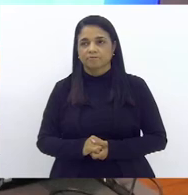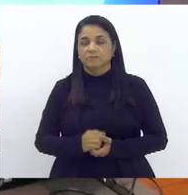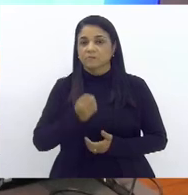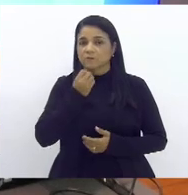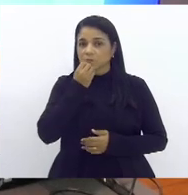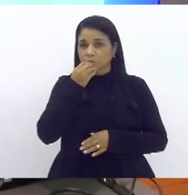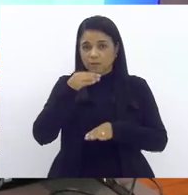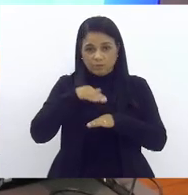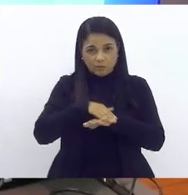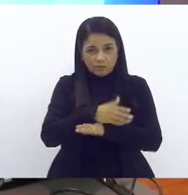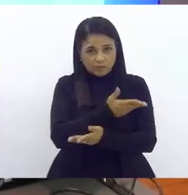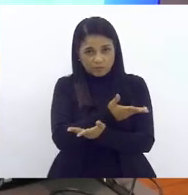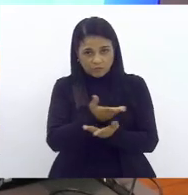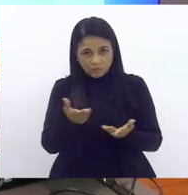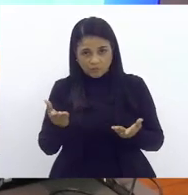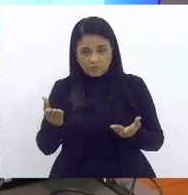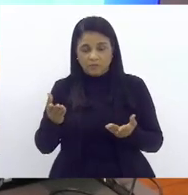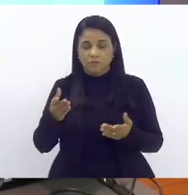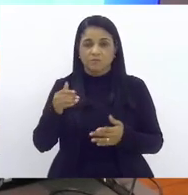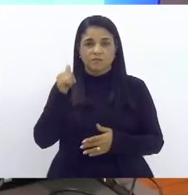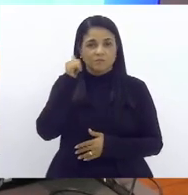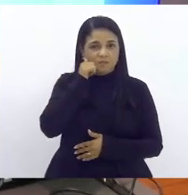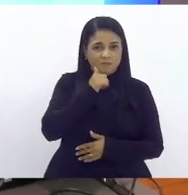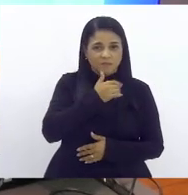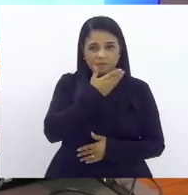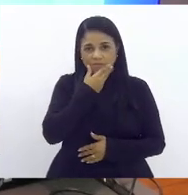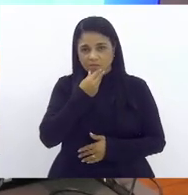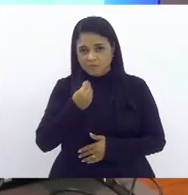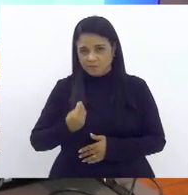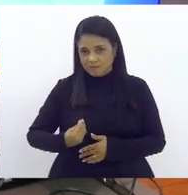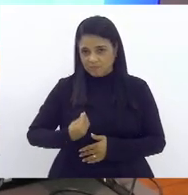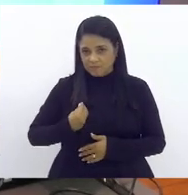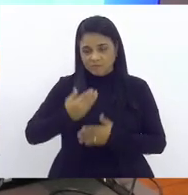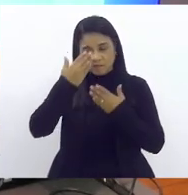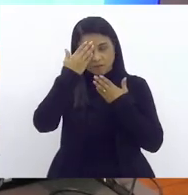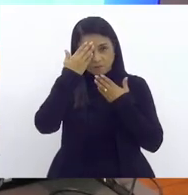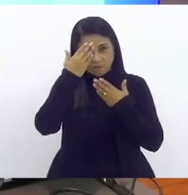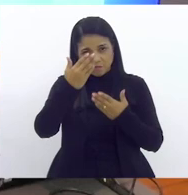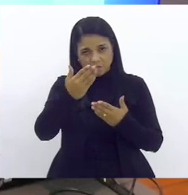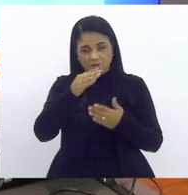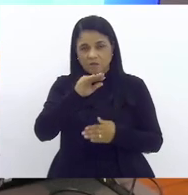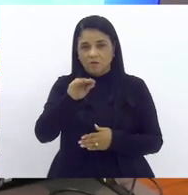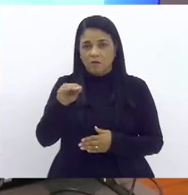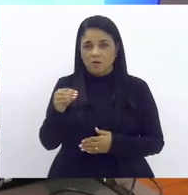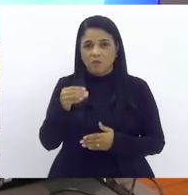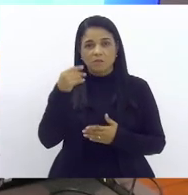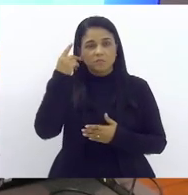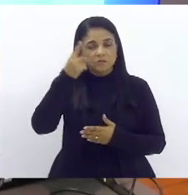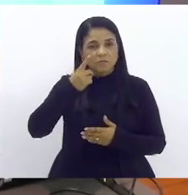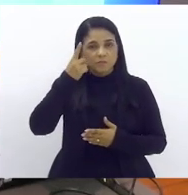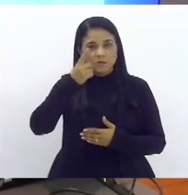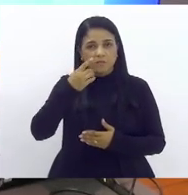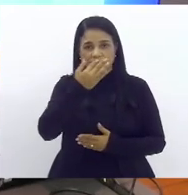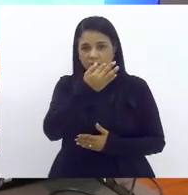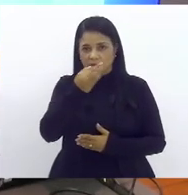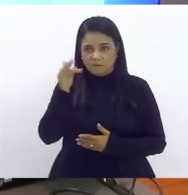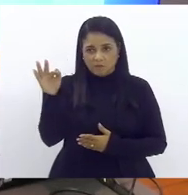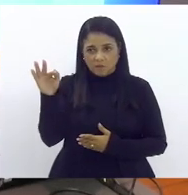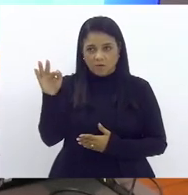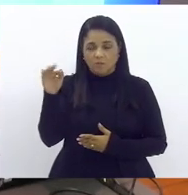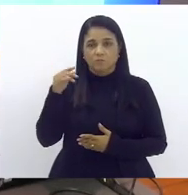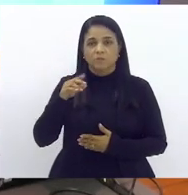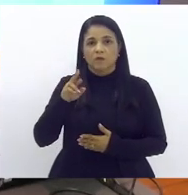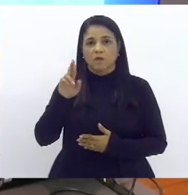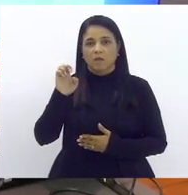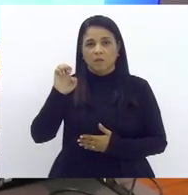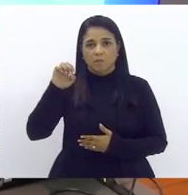Boa noite a todas e todos presentes. Agradeço aos deputados federais